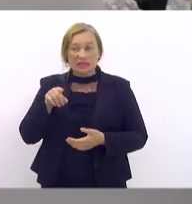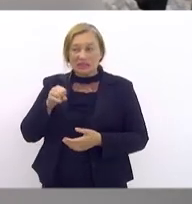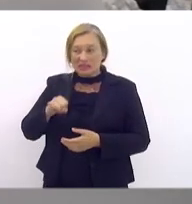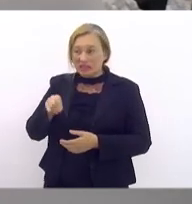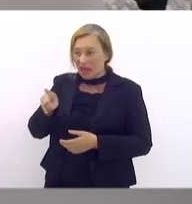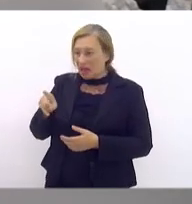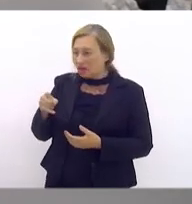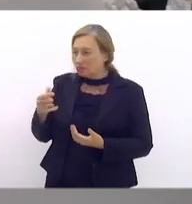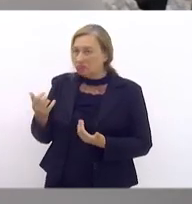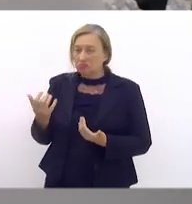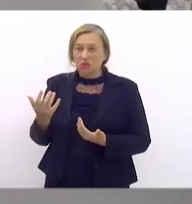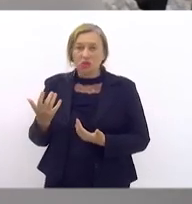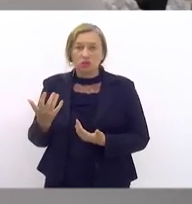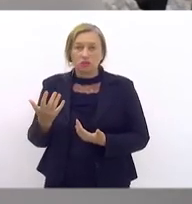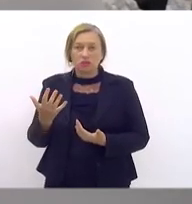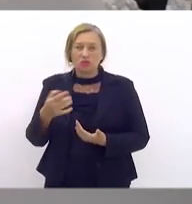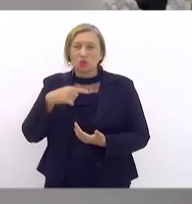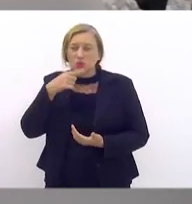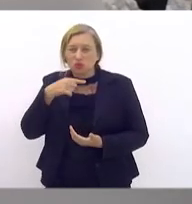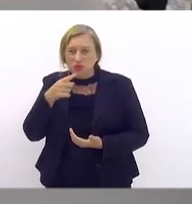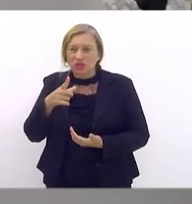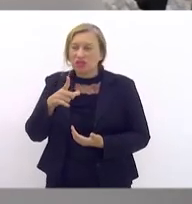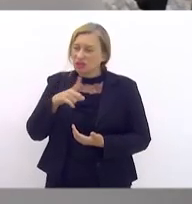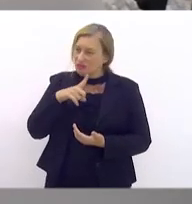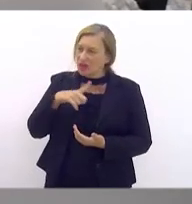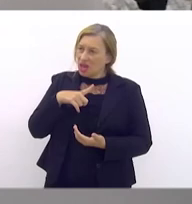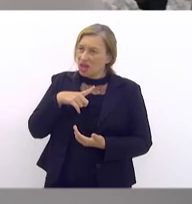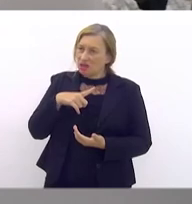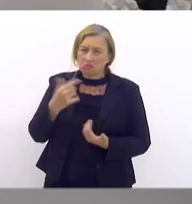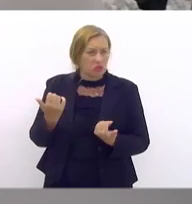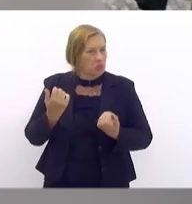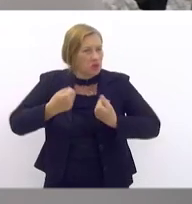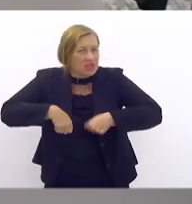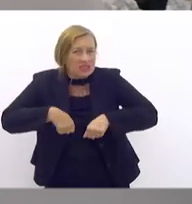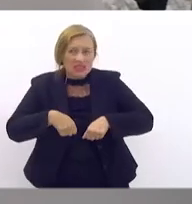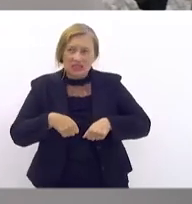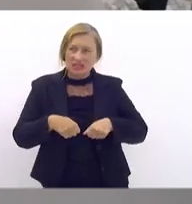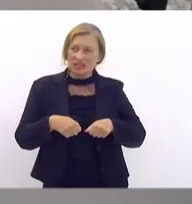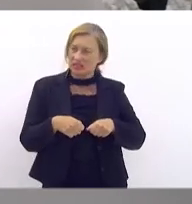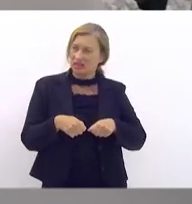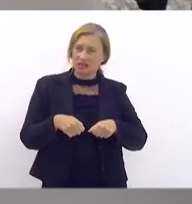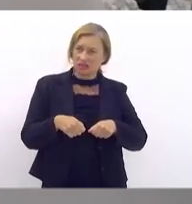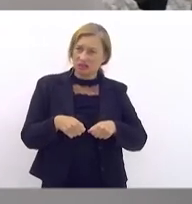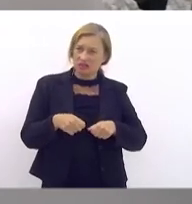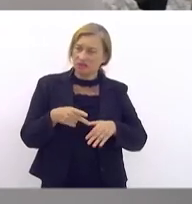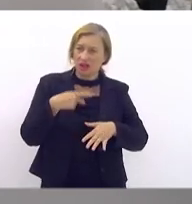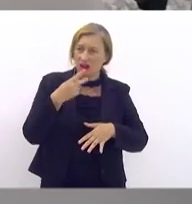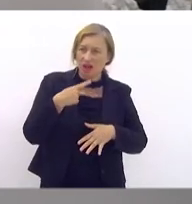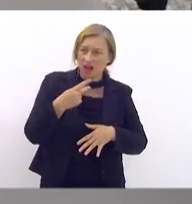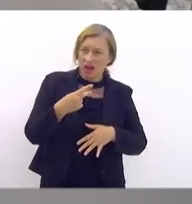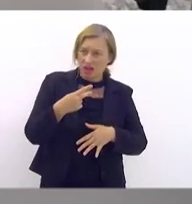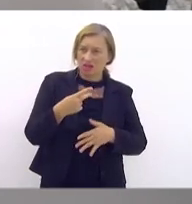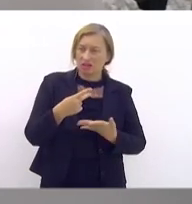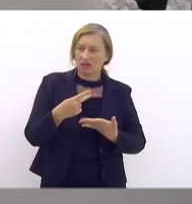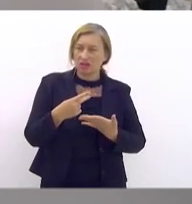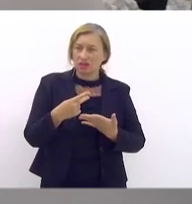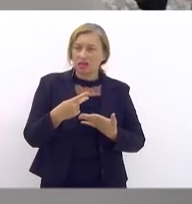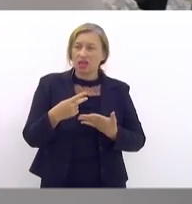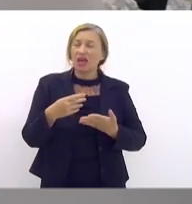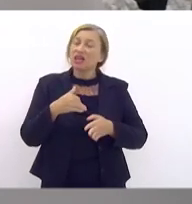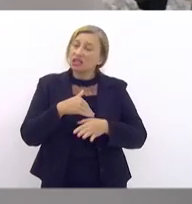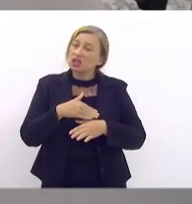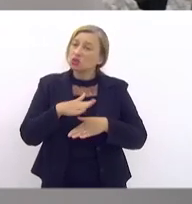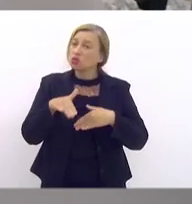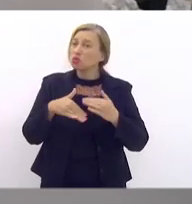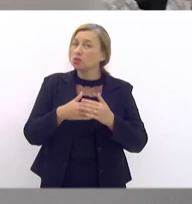certeza que ela não é obrigada a reconhecer que ela tem todo o tempo do mundo para reconhecer